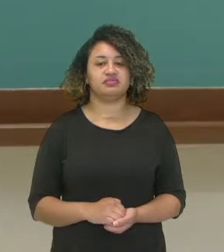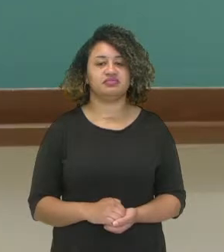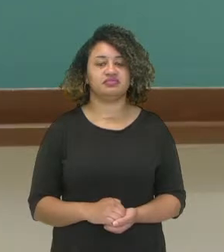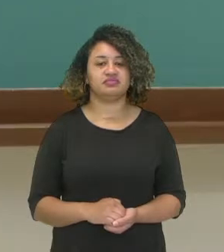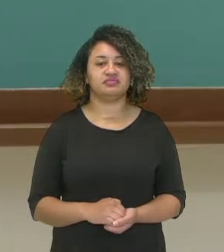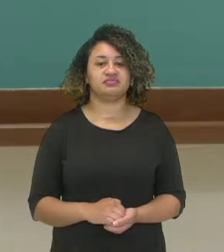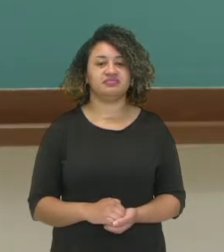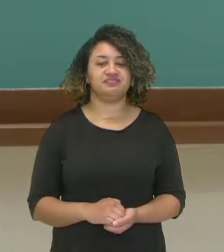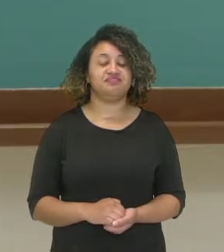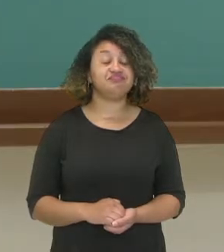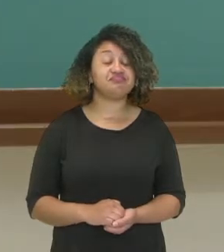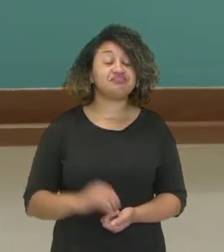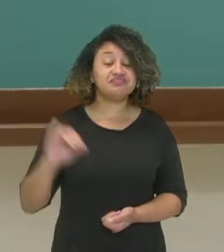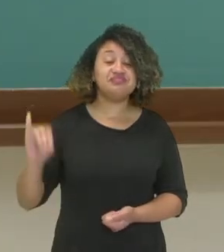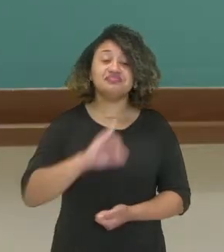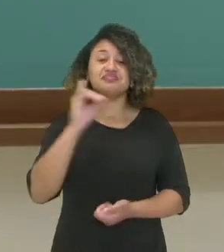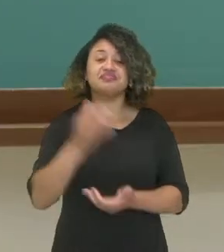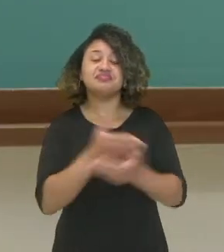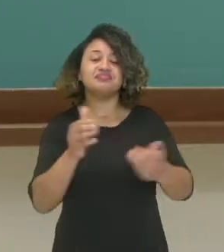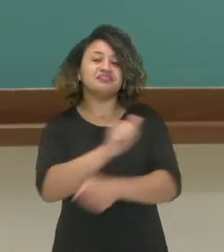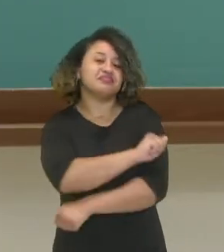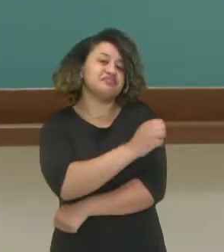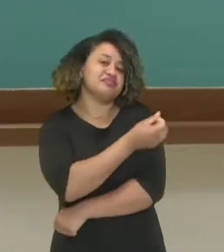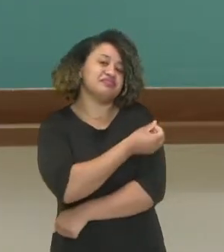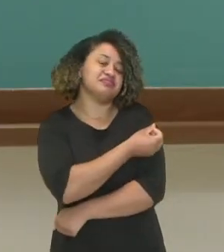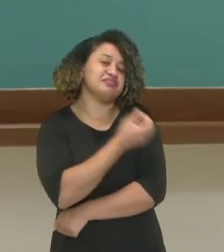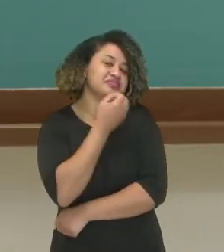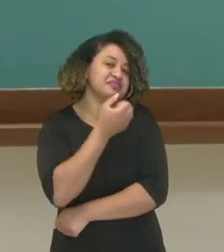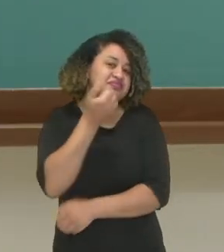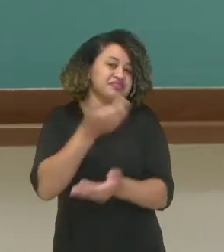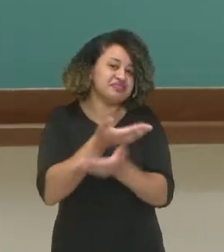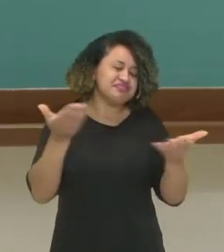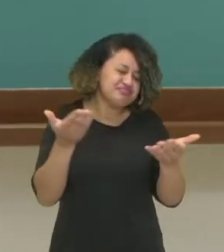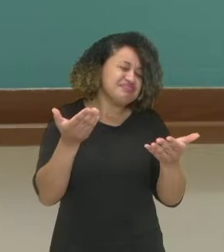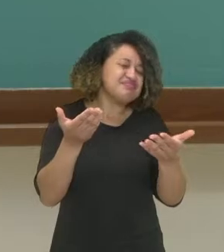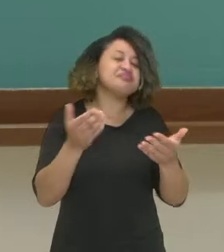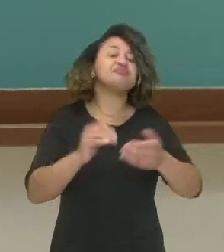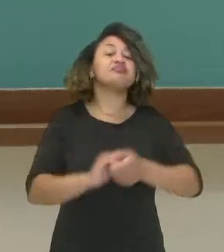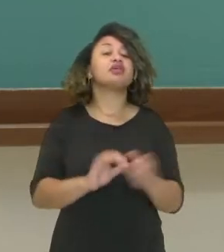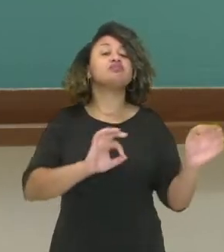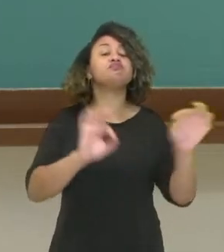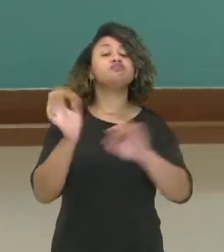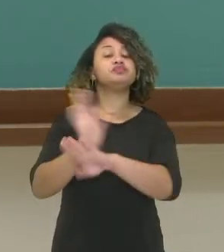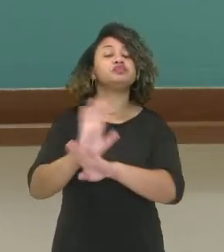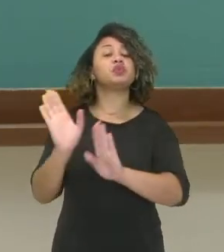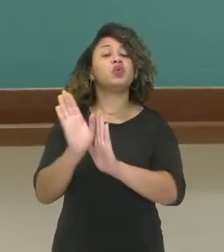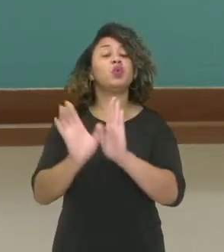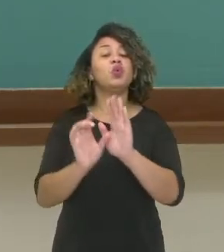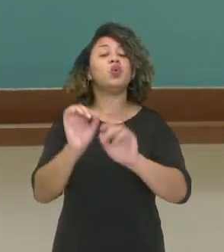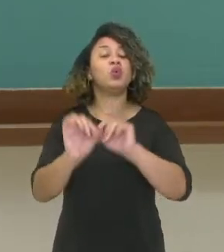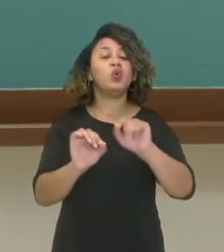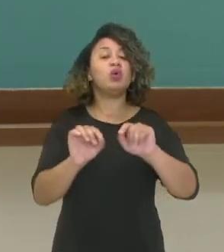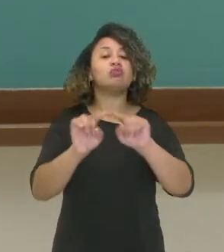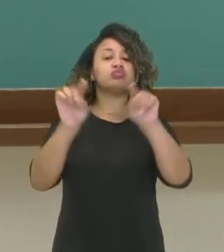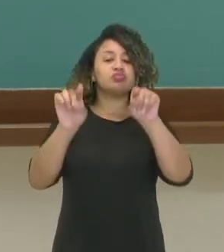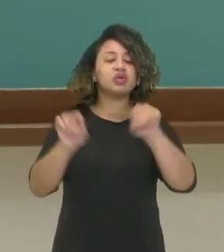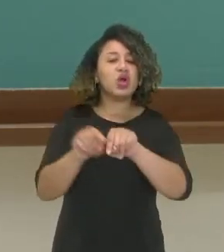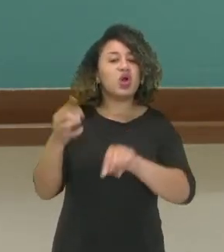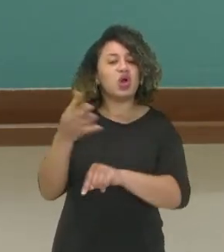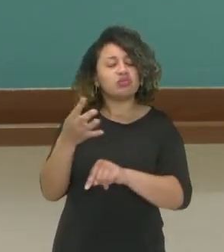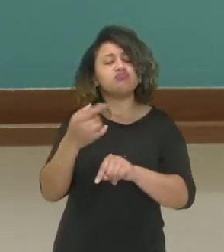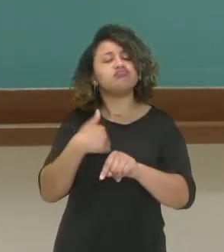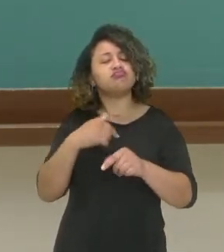Olá, estudantes do sexto ano, tudo belezinha aí com vocês? Espero que sim, hein? Neste vídeo nós vamos falar sobre os quadriláteros e vamos